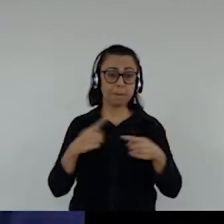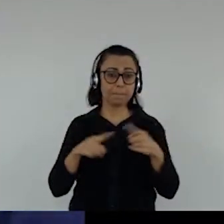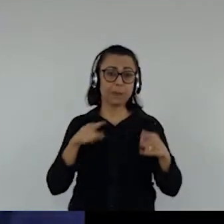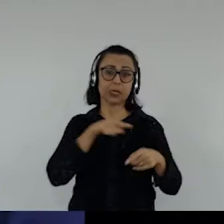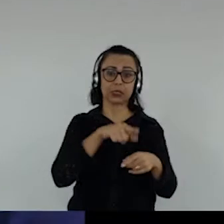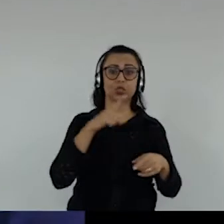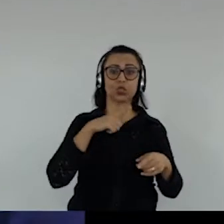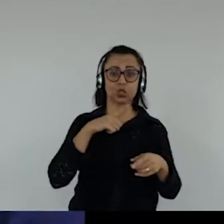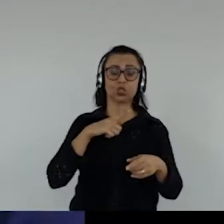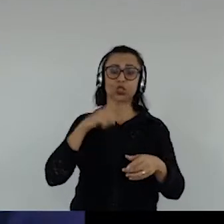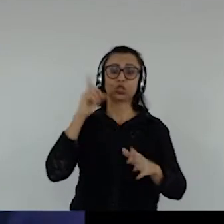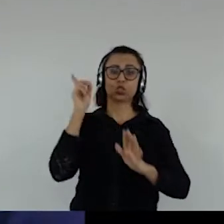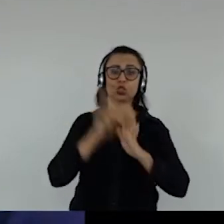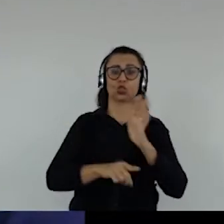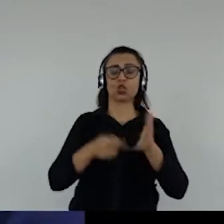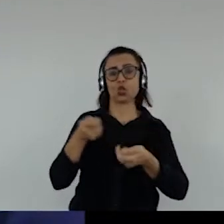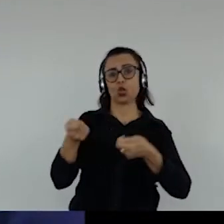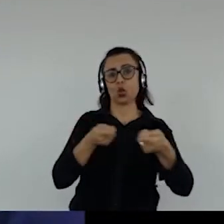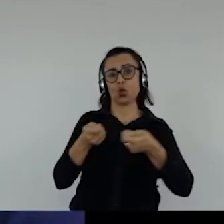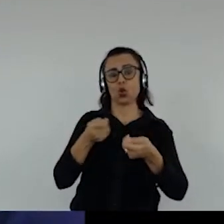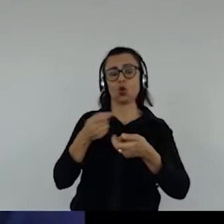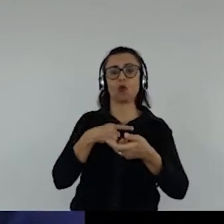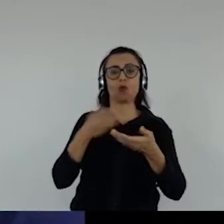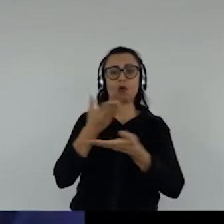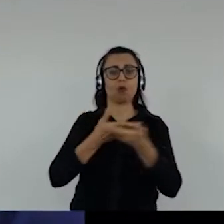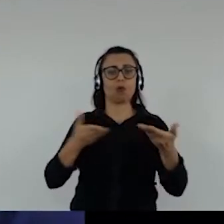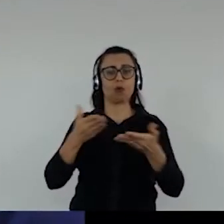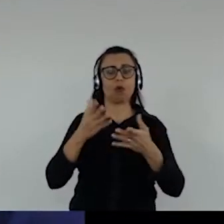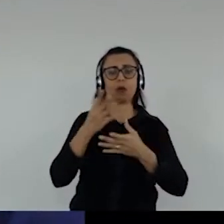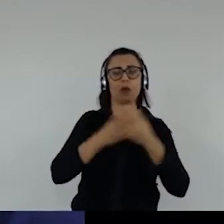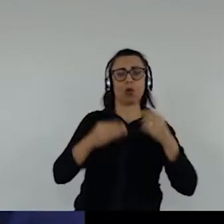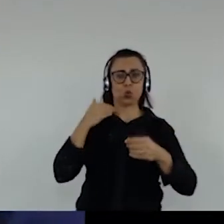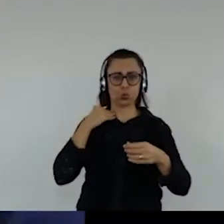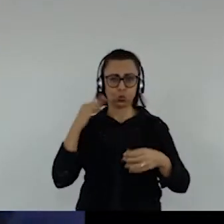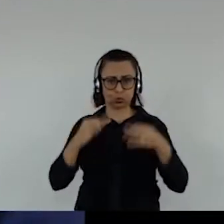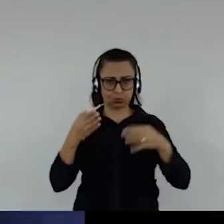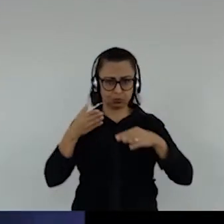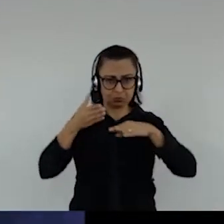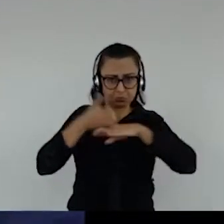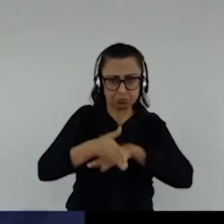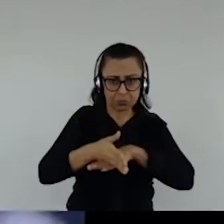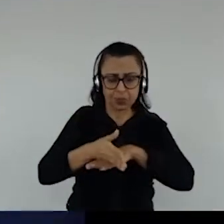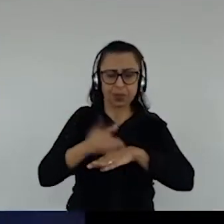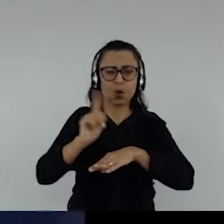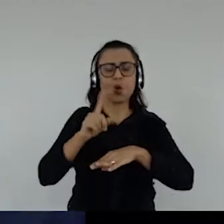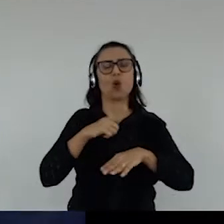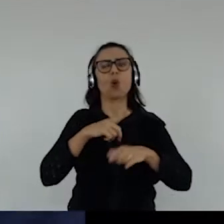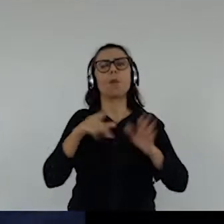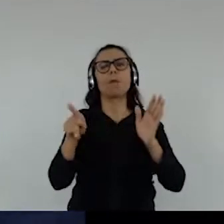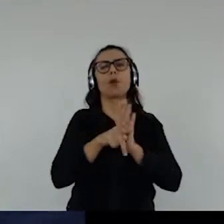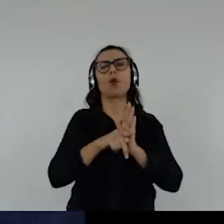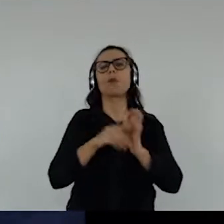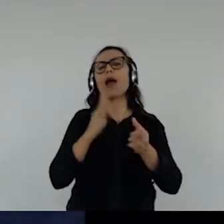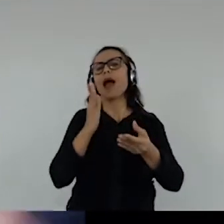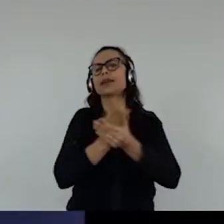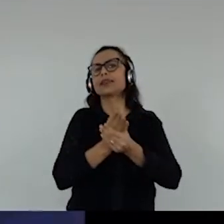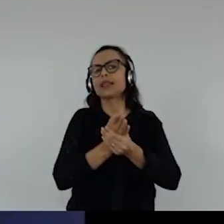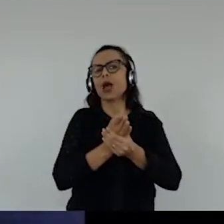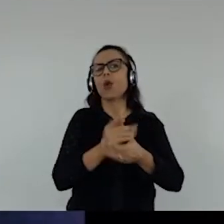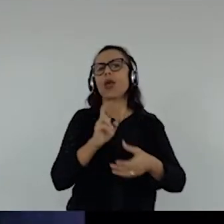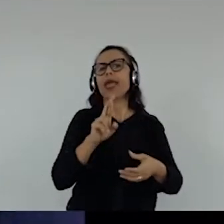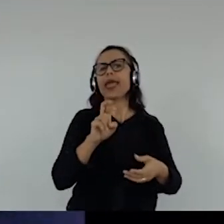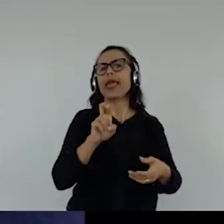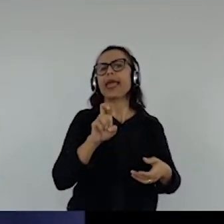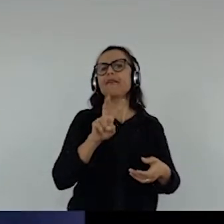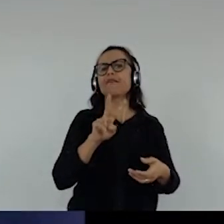renegociar postulado, a parte se esquiva, o juiz poderia entrar nessa, não seria a própria ação revisional que se quis evitar lá no início,